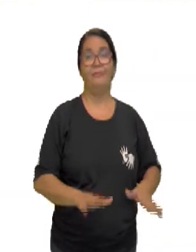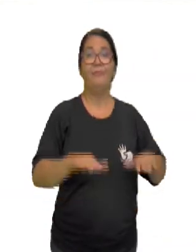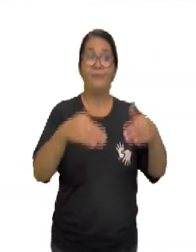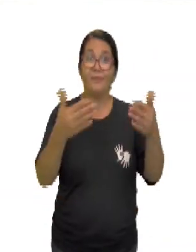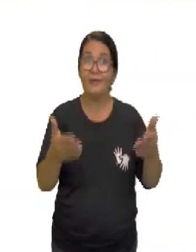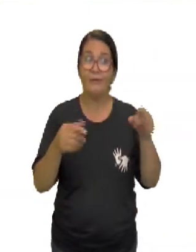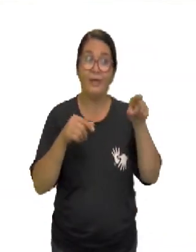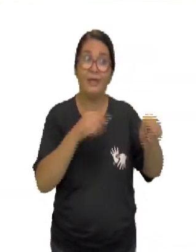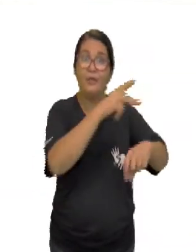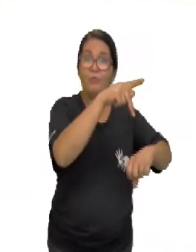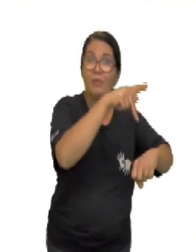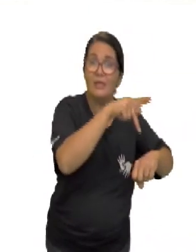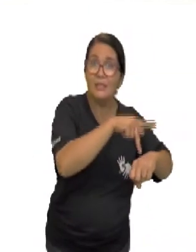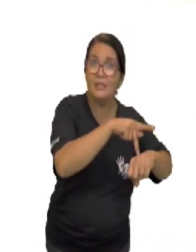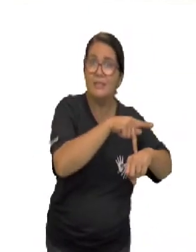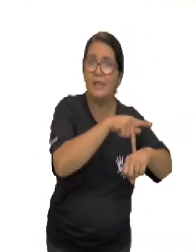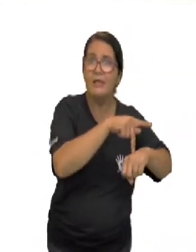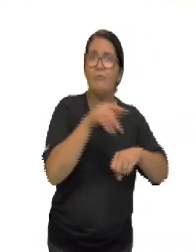Ok?